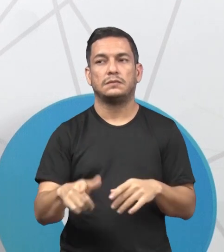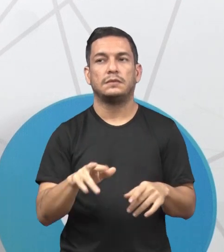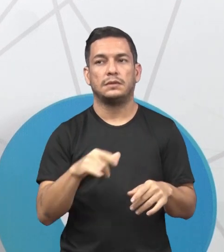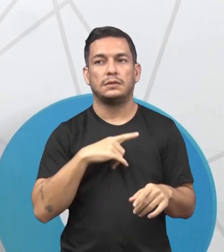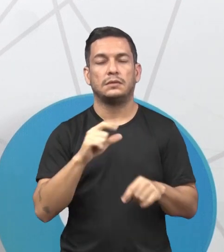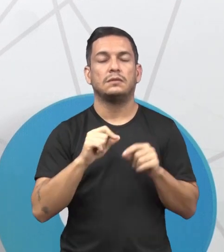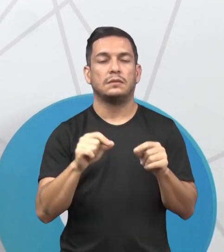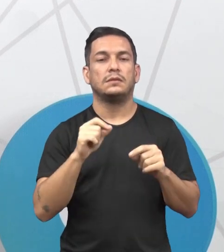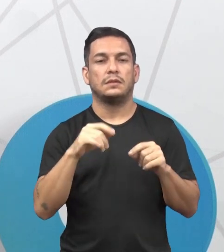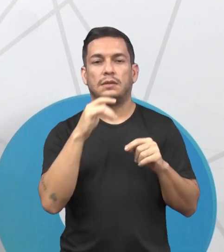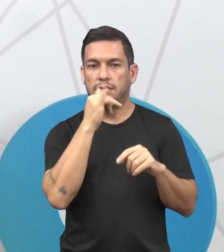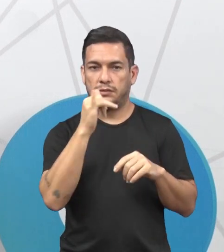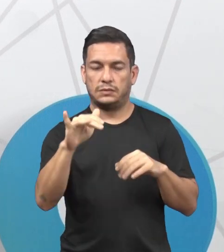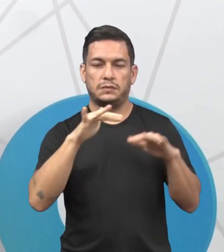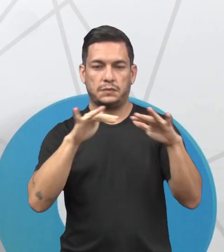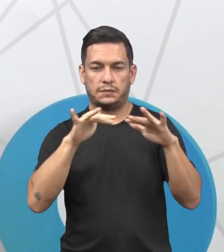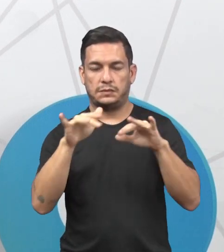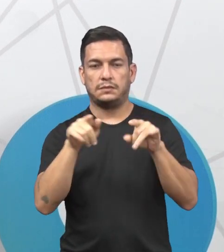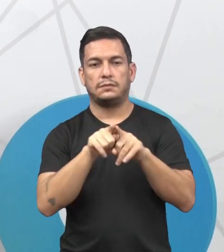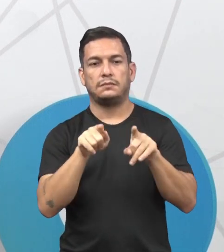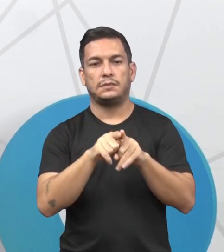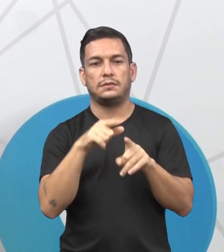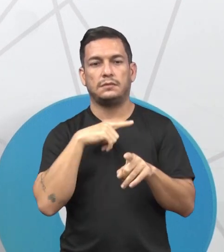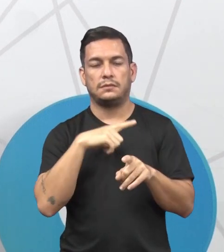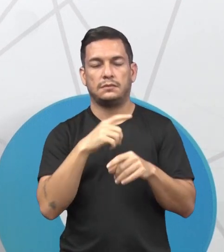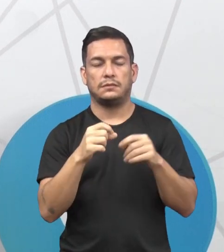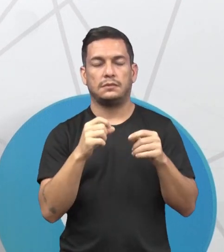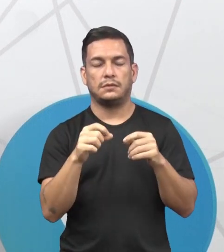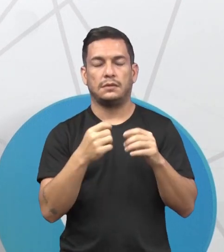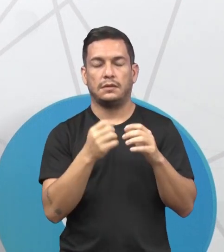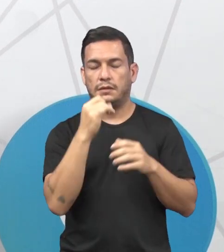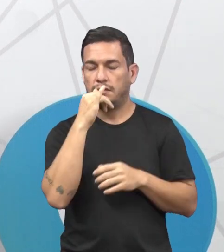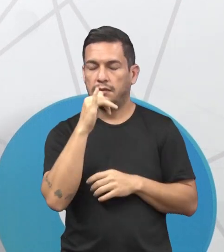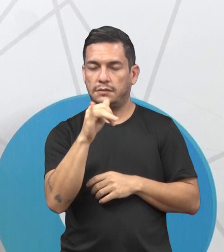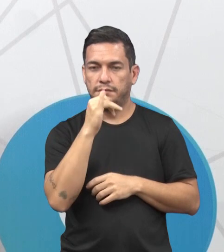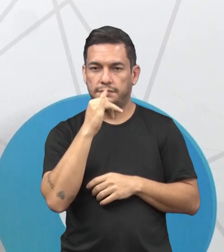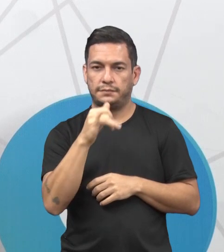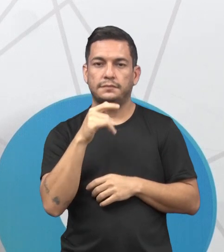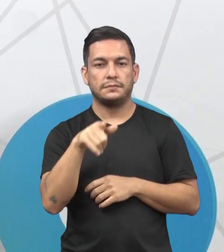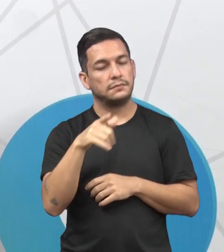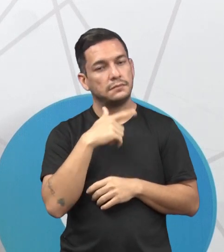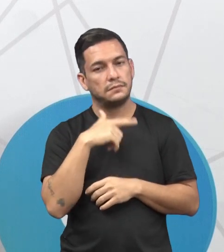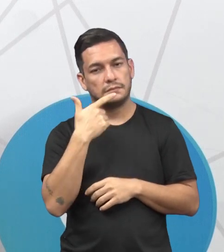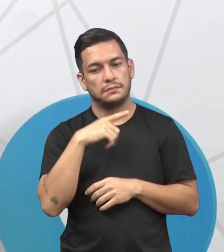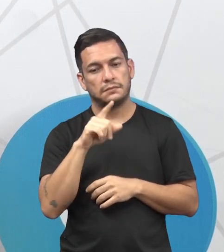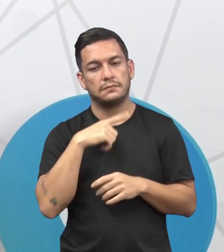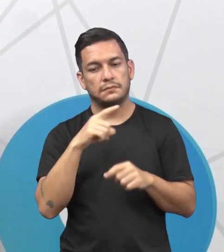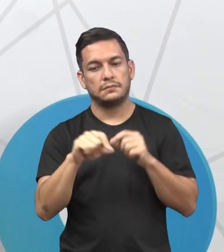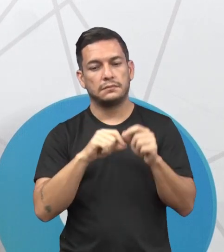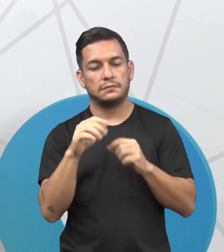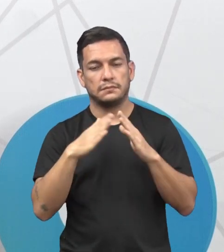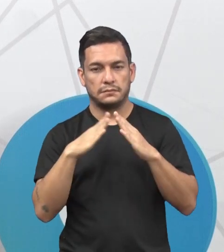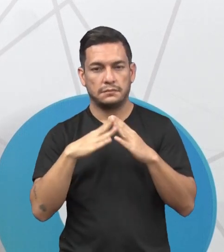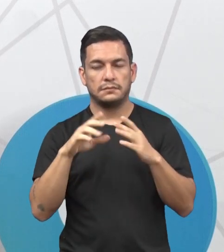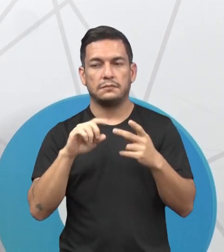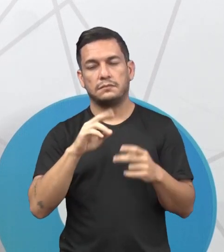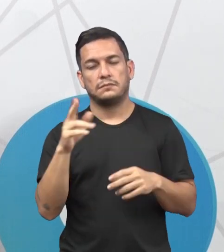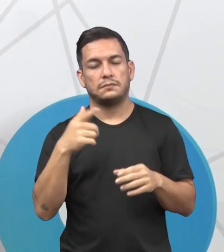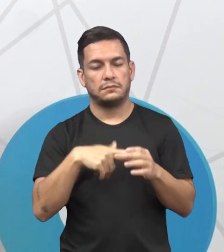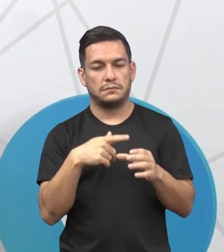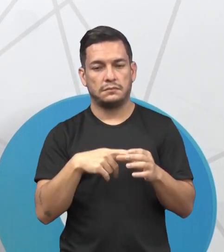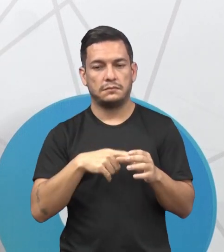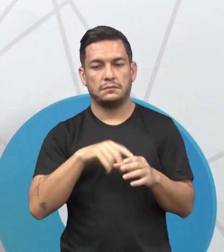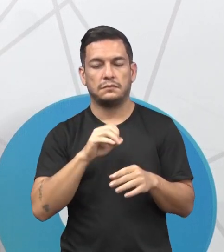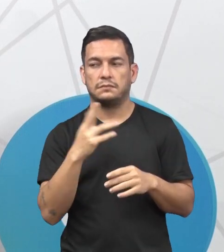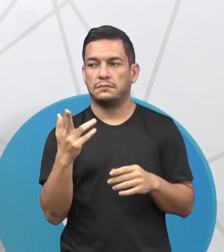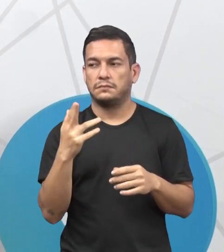vai ter ali a energia do movimento e depois você vai ter a produção da energia elétrica. E assim você consegue abastecer casas ou cidades ou